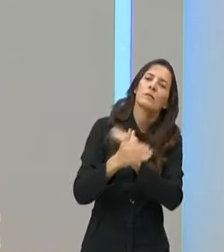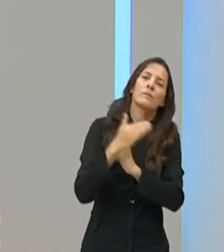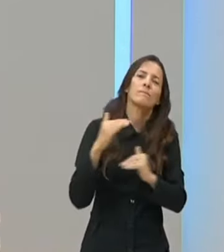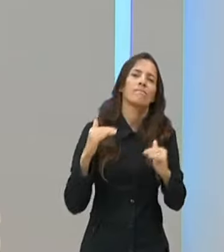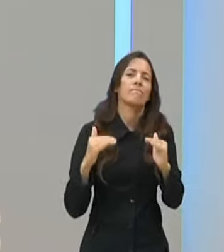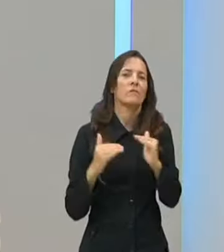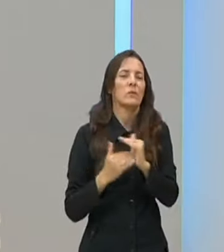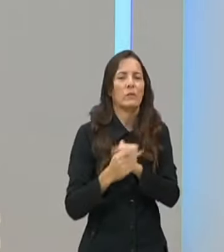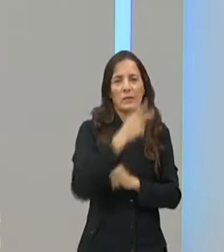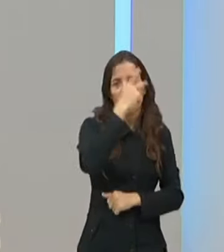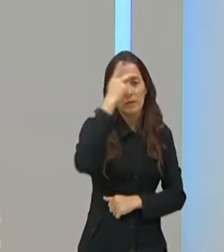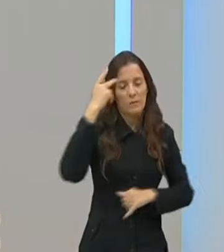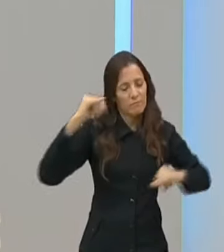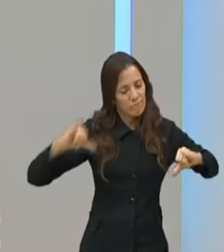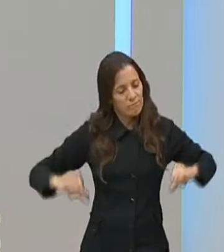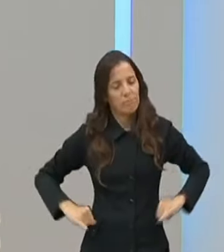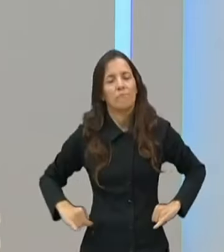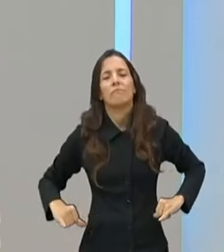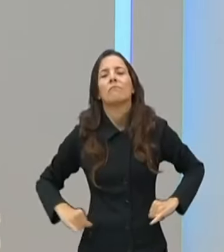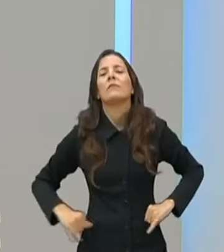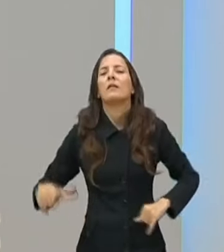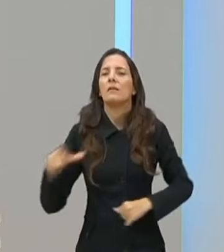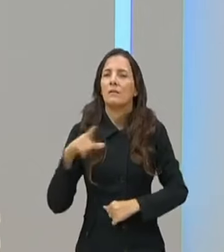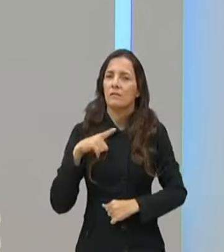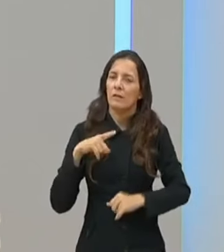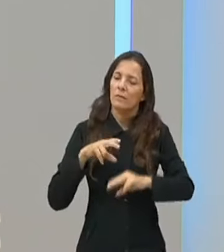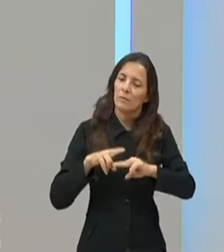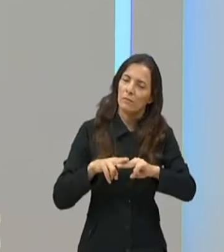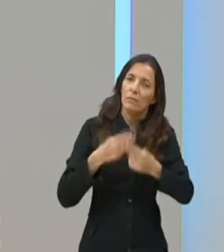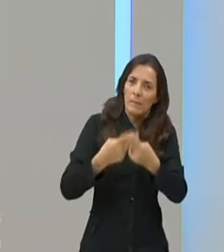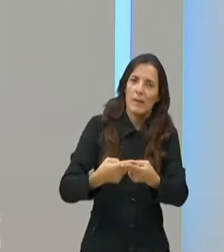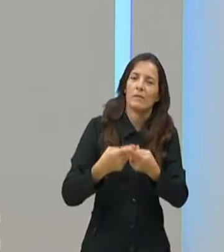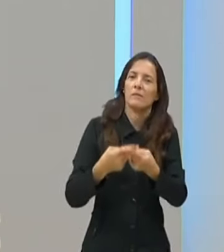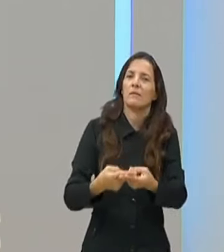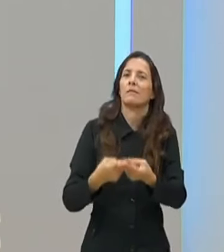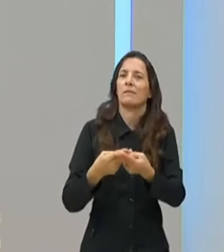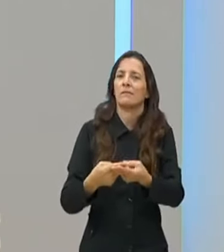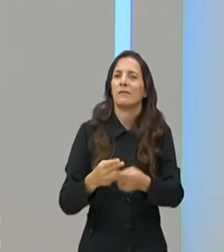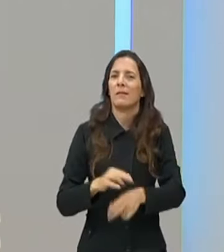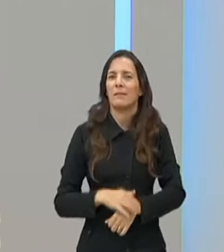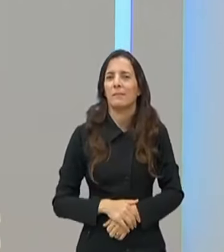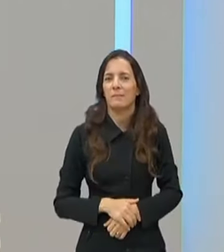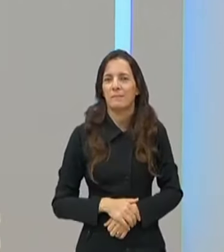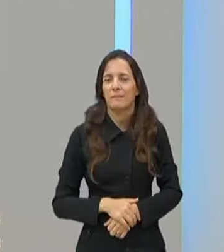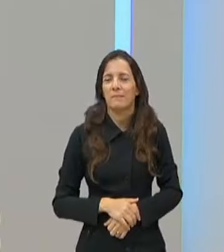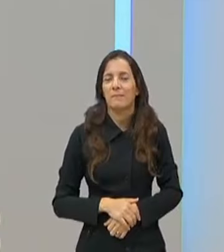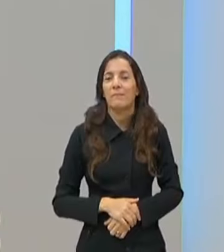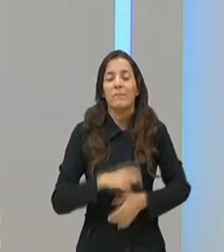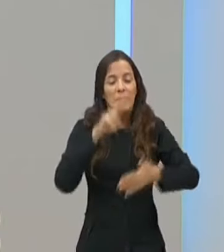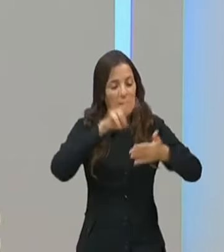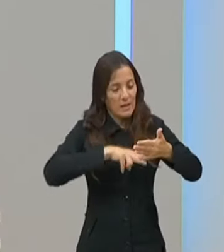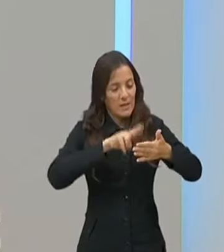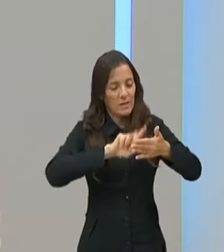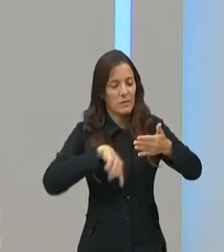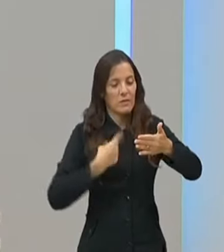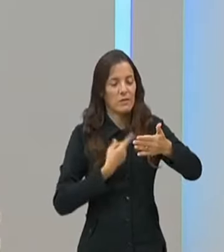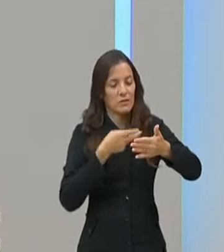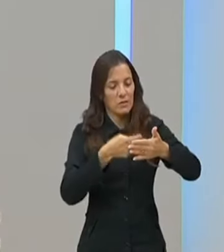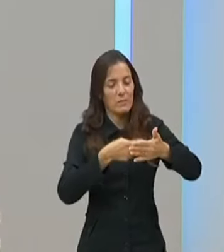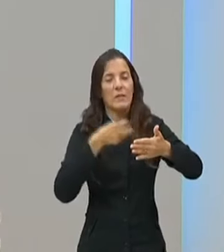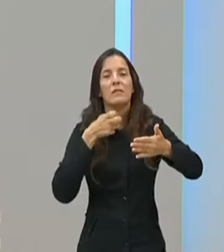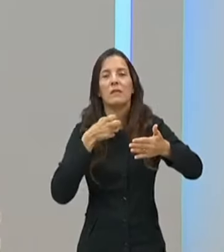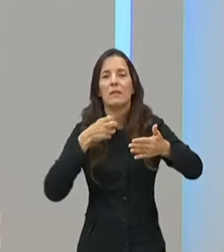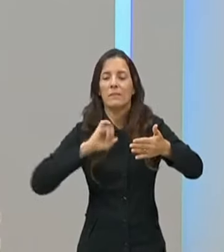a paciência, a perseverança de Jó? Jó não negou ao Senhor,